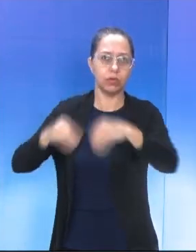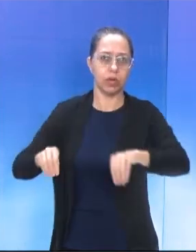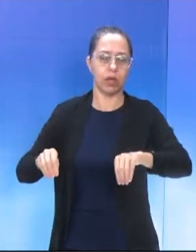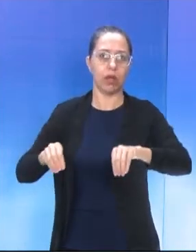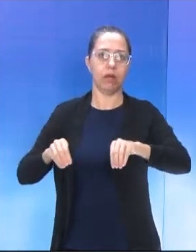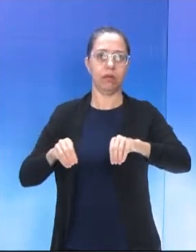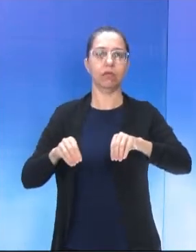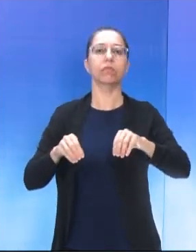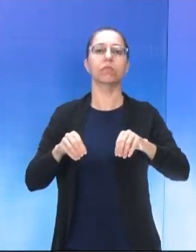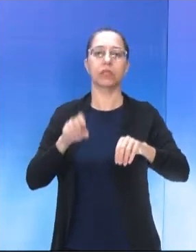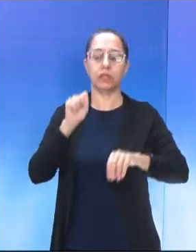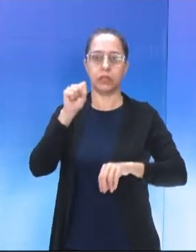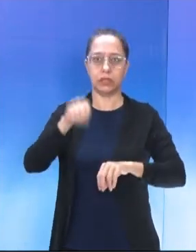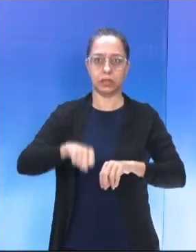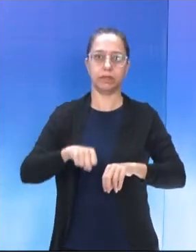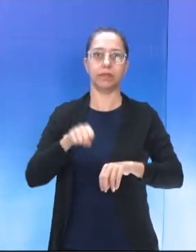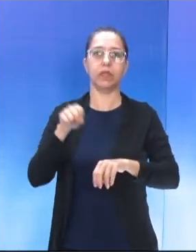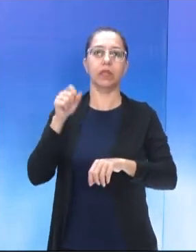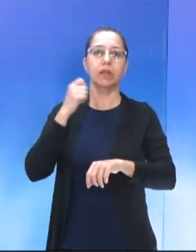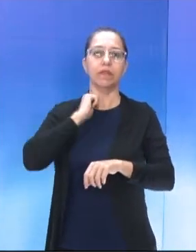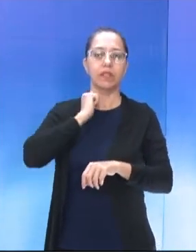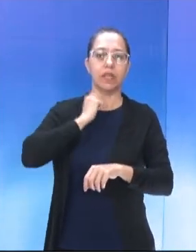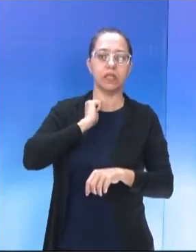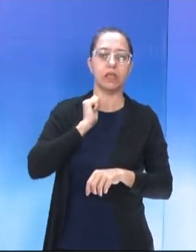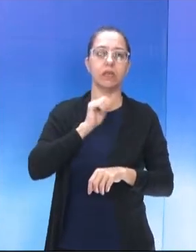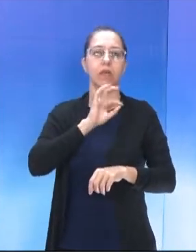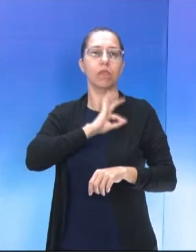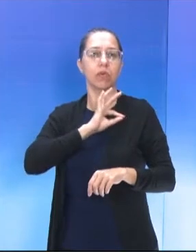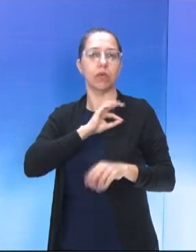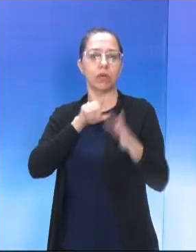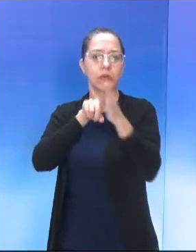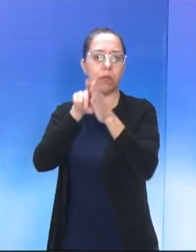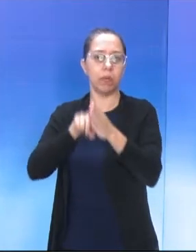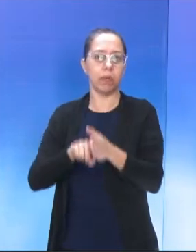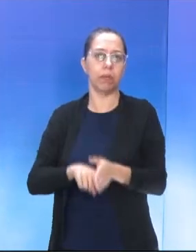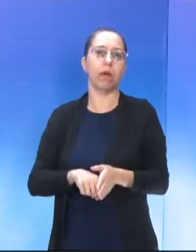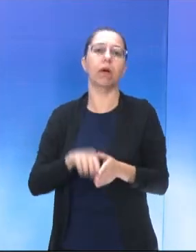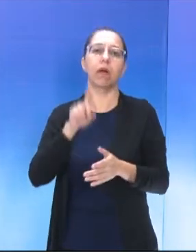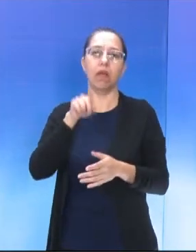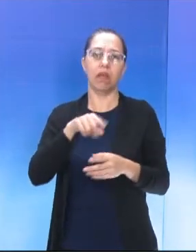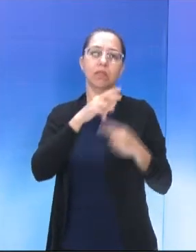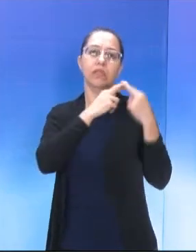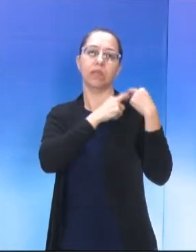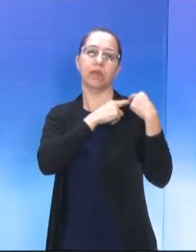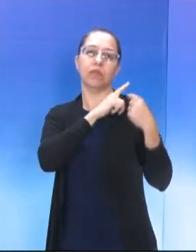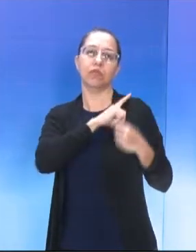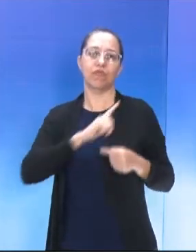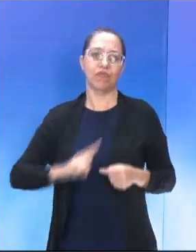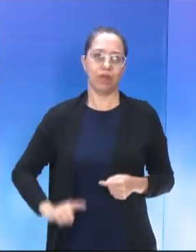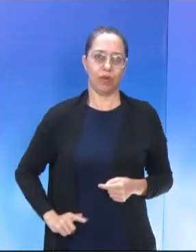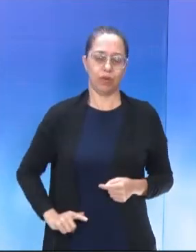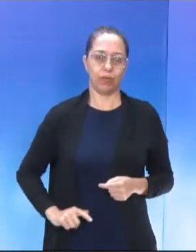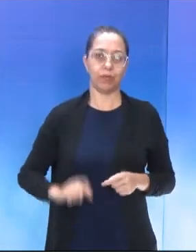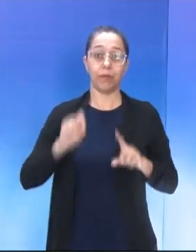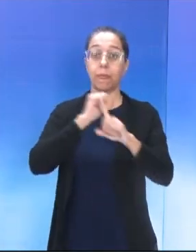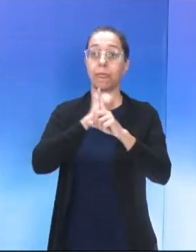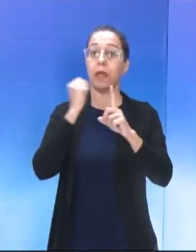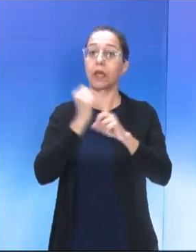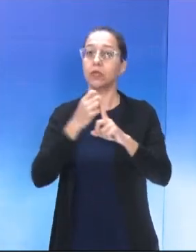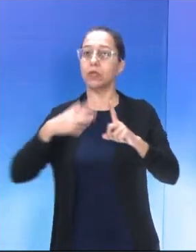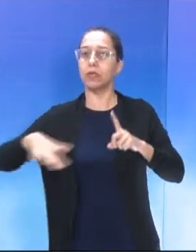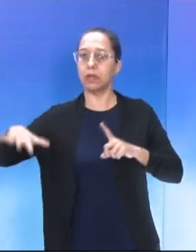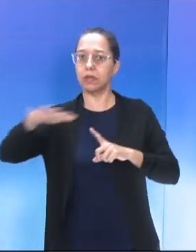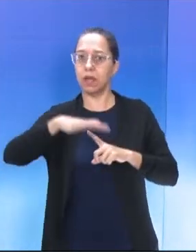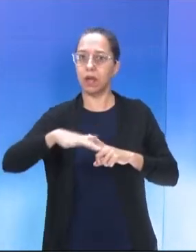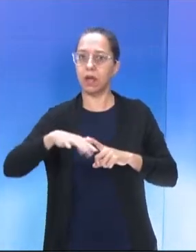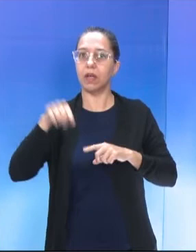públicas, fiscalização, investigação policial, tudo isso é responsabilidade de governos, ok? E a sociedade? Não criar